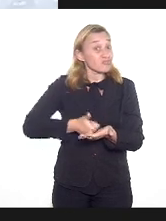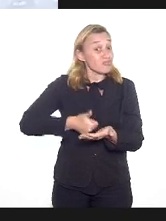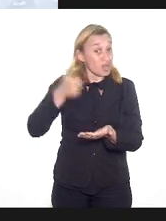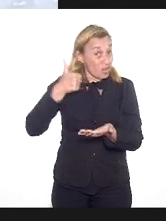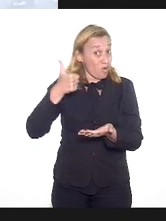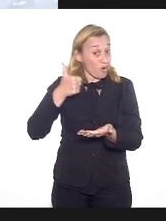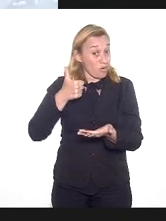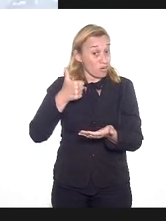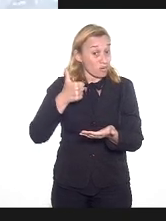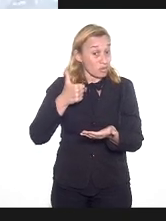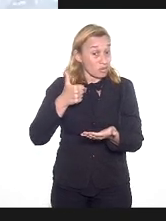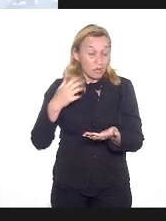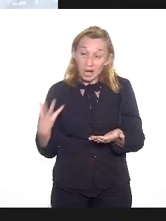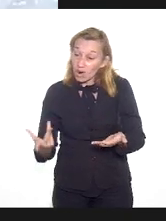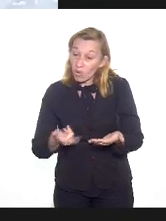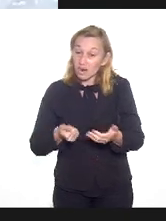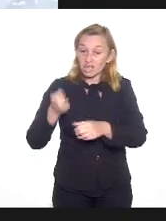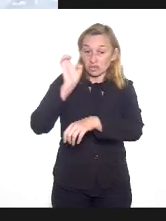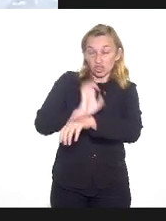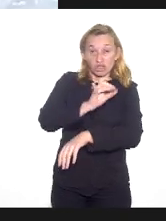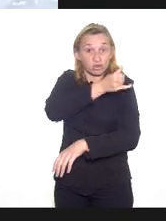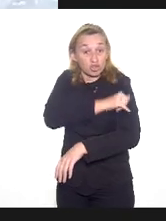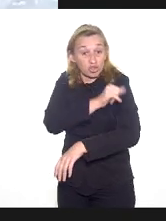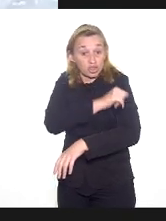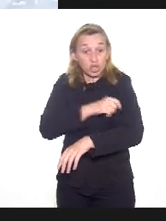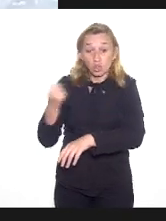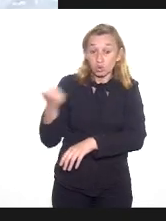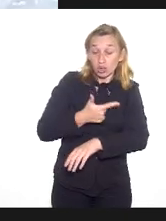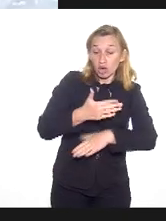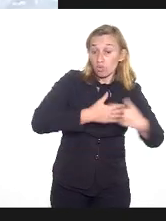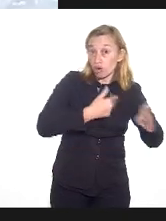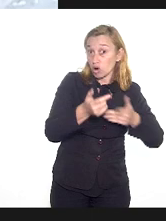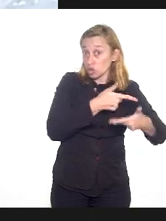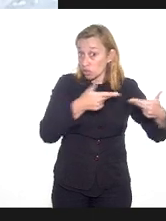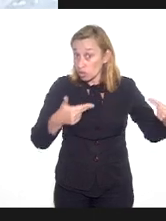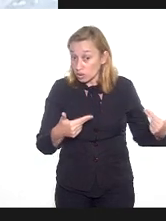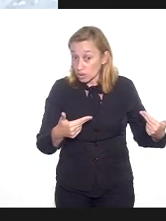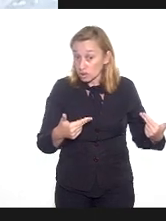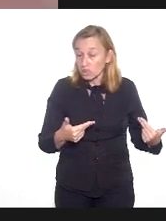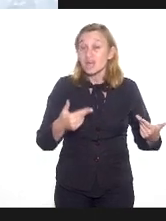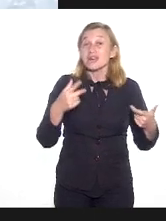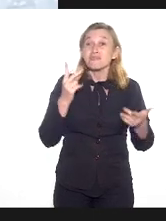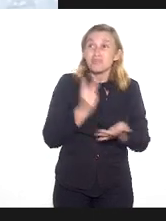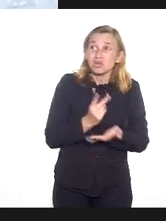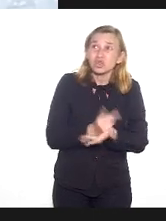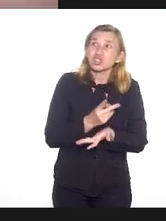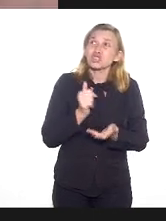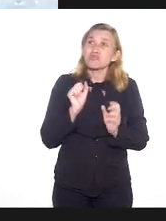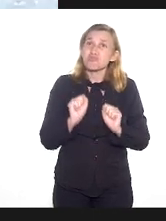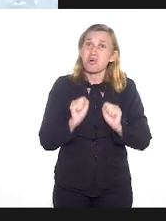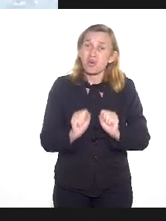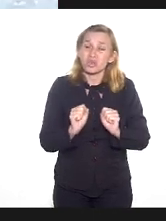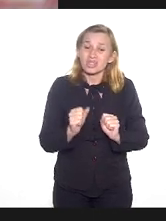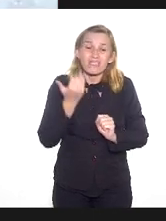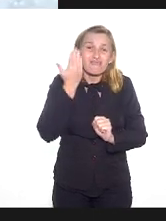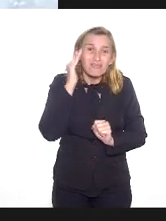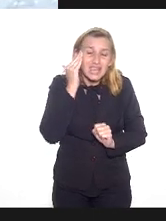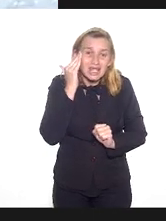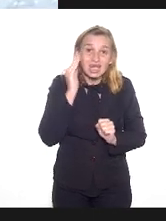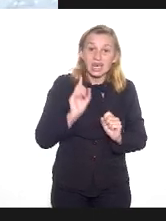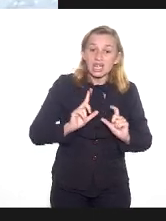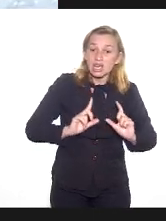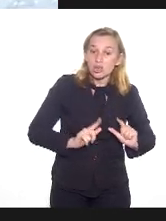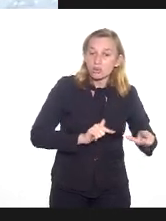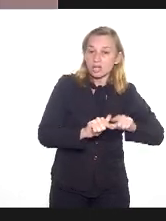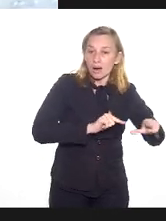para a credibilidade do Estado do Rio de Janeiro do que qualquer outra coisa. Ainda que a gente possa entender que as